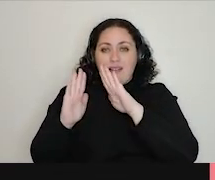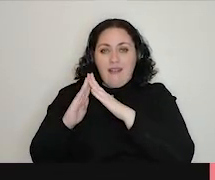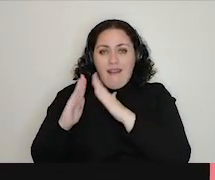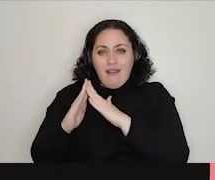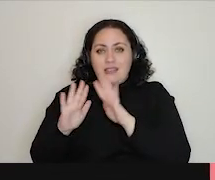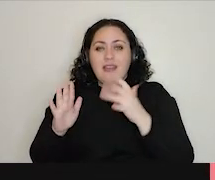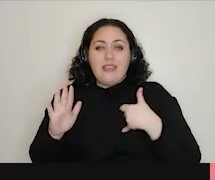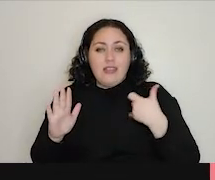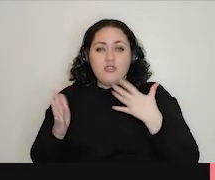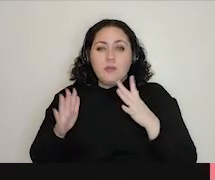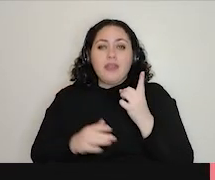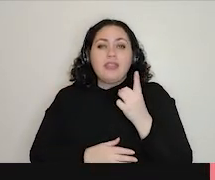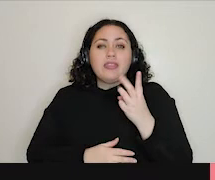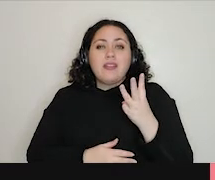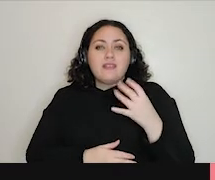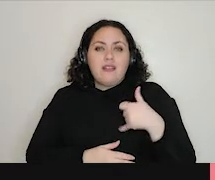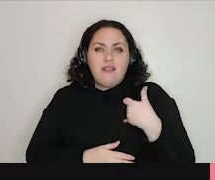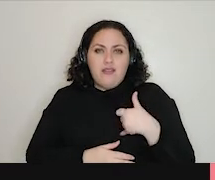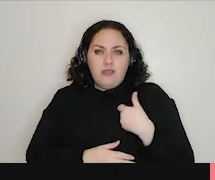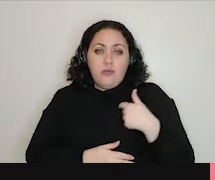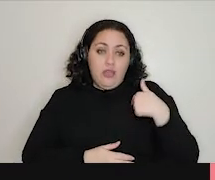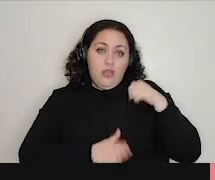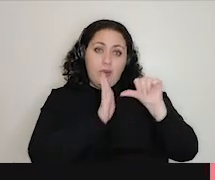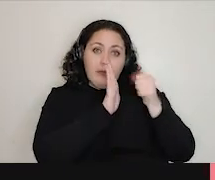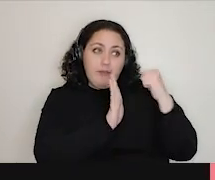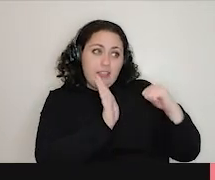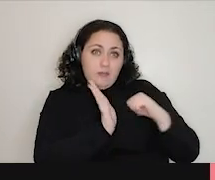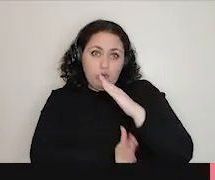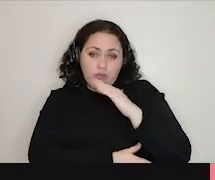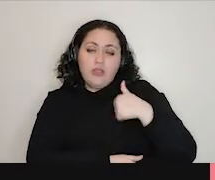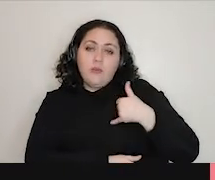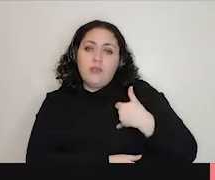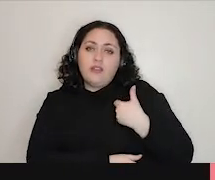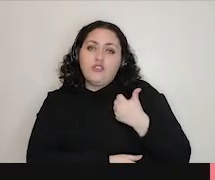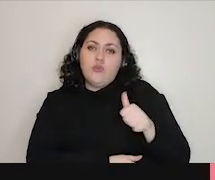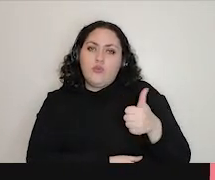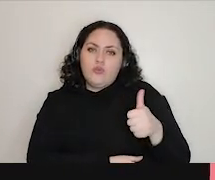de idade. A primeira vez que eu fui expulso de casa foi com 11.